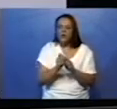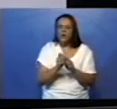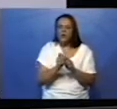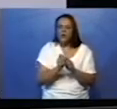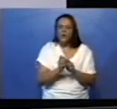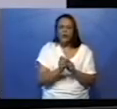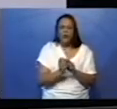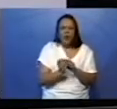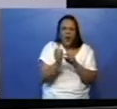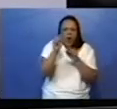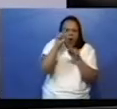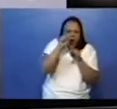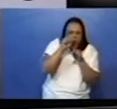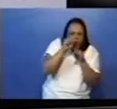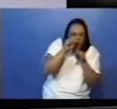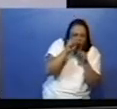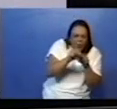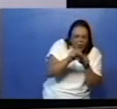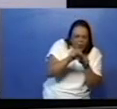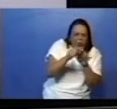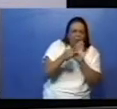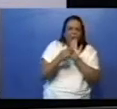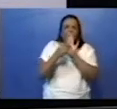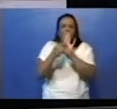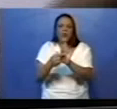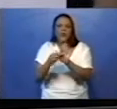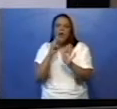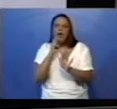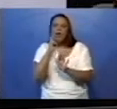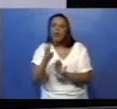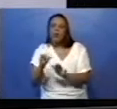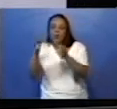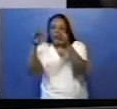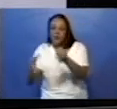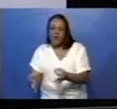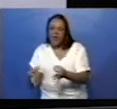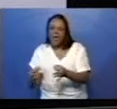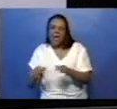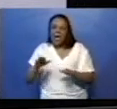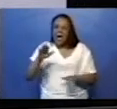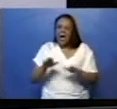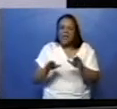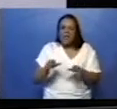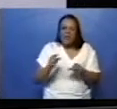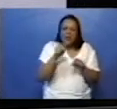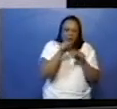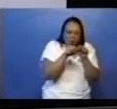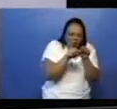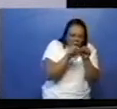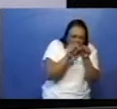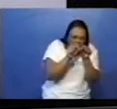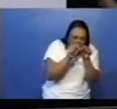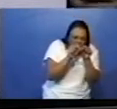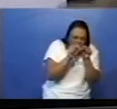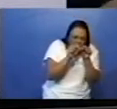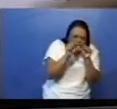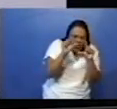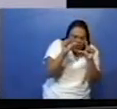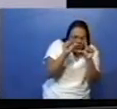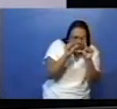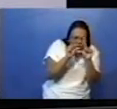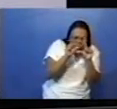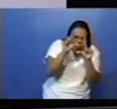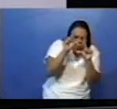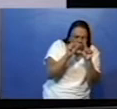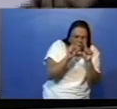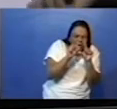minúsculo marcava a resposta correta. Em vez de eu falar um pontinho, né, o diminutivo, já direto no substantivo, eu